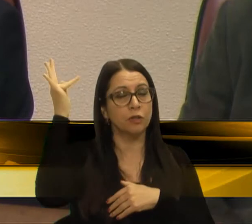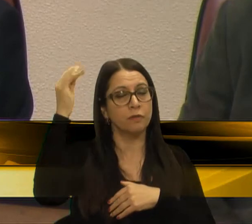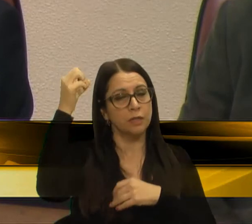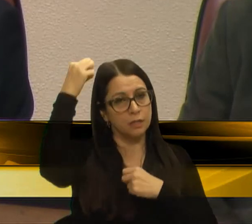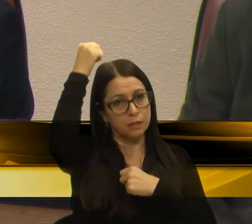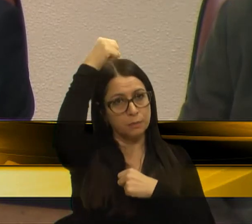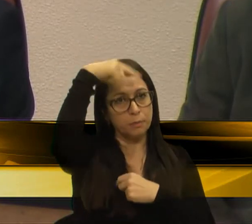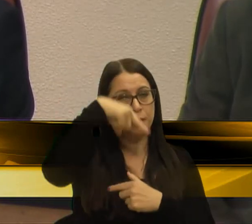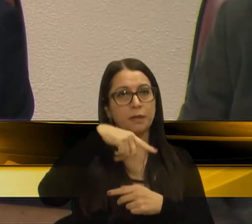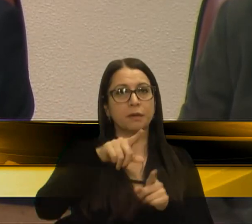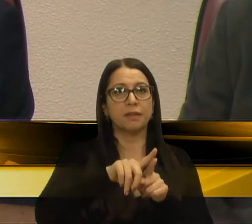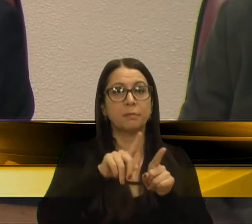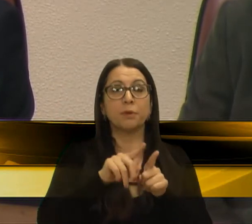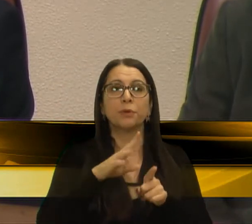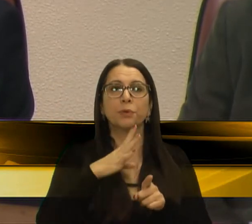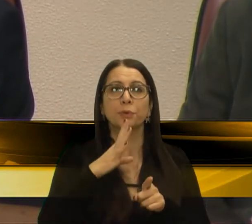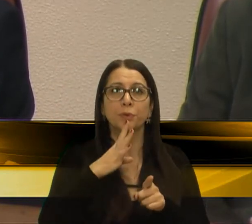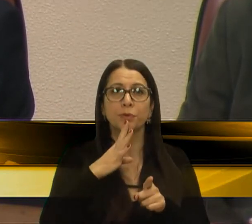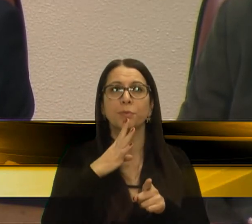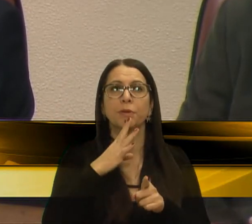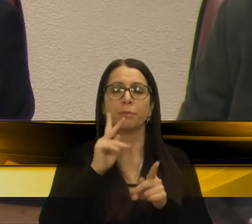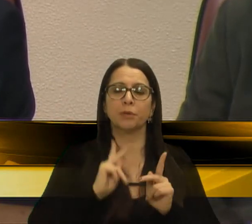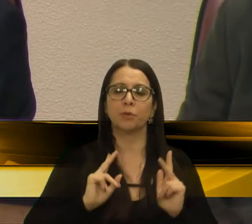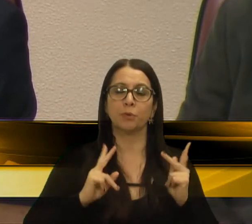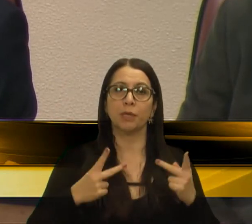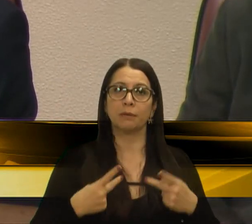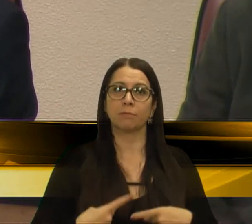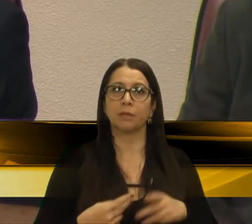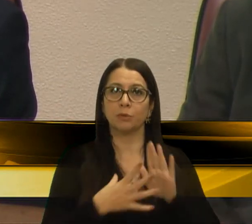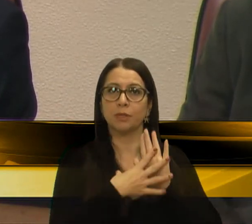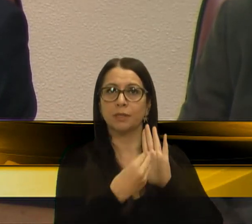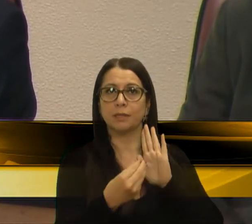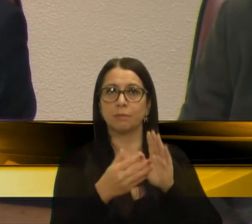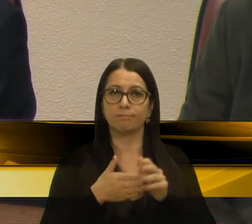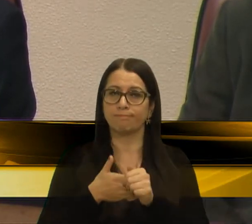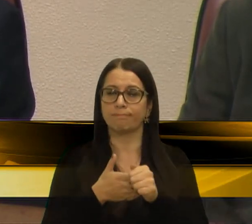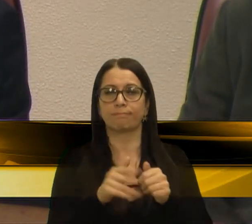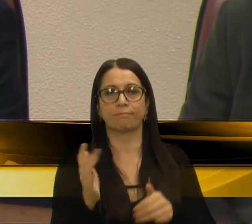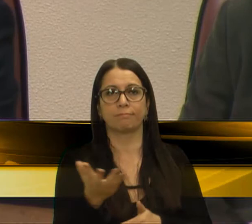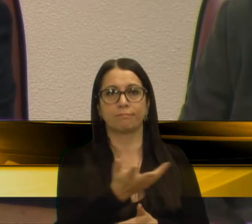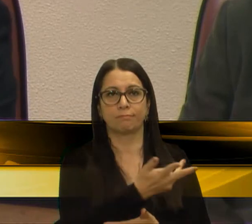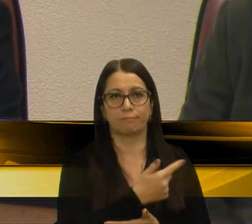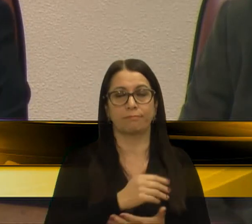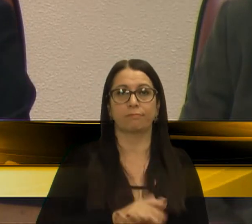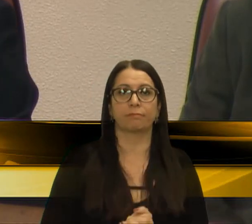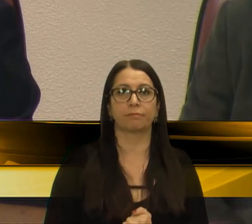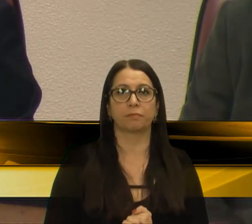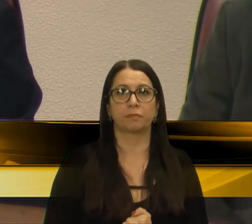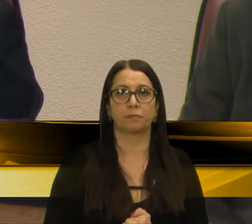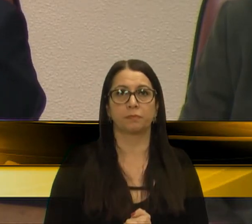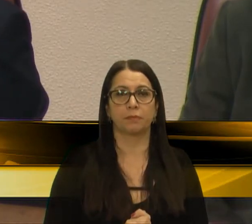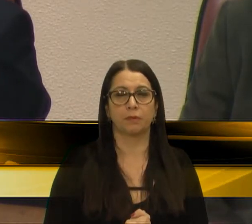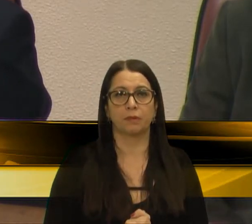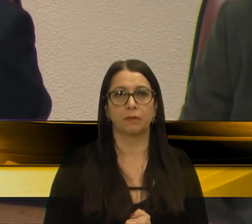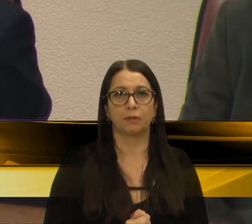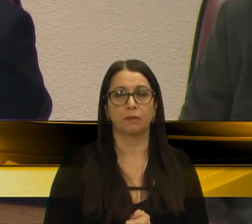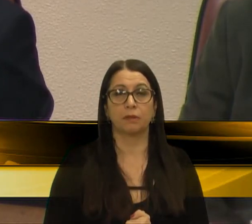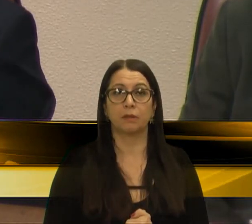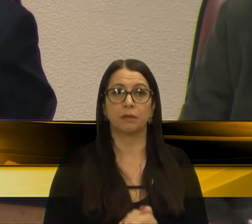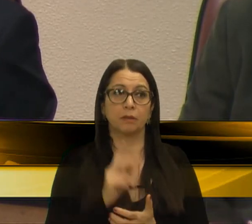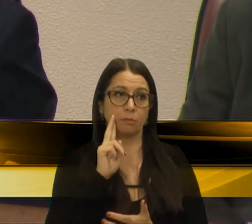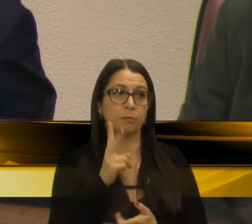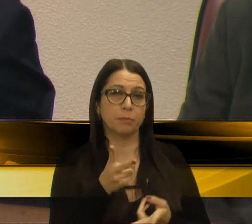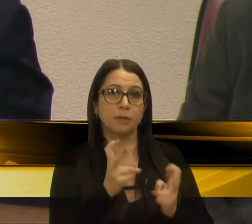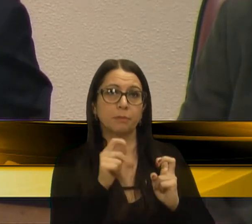espírita, grande conhecimento, pessoa humana, exemplo a ser seguido por todos. E deu para notar aqui